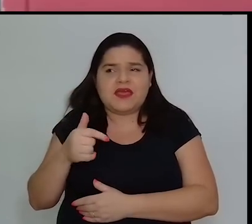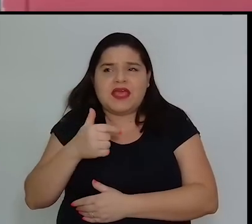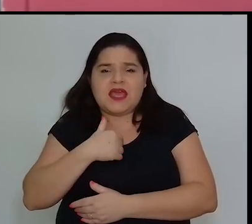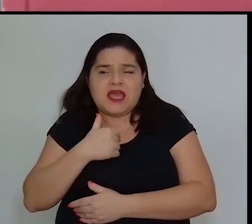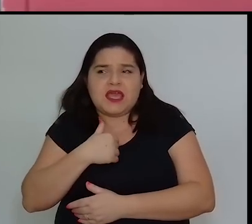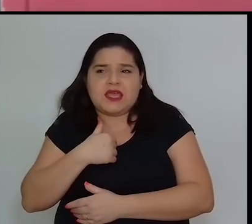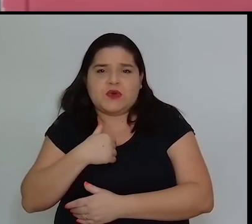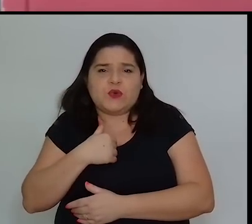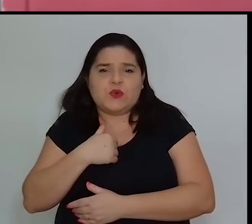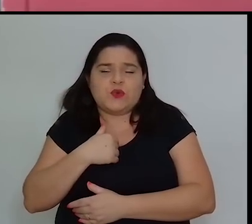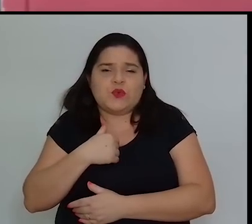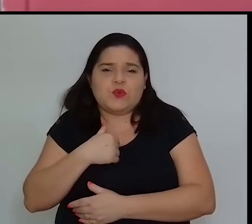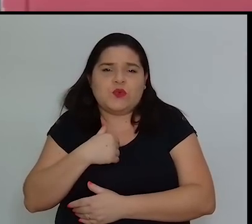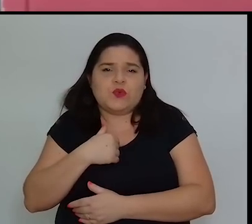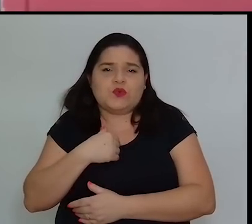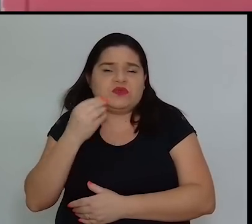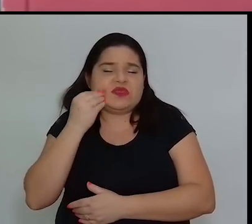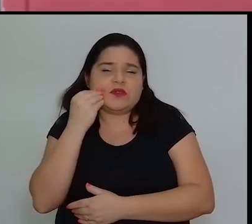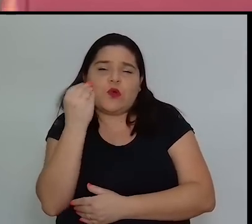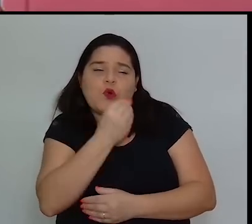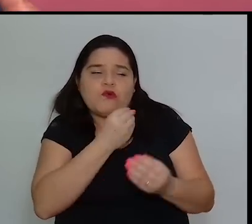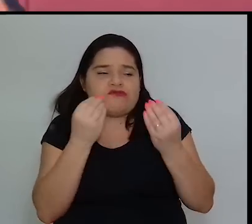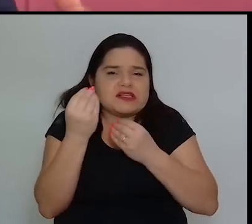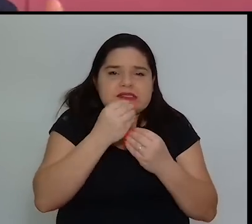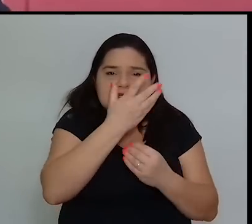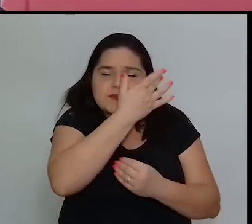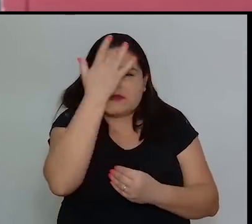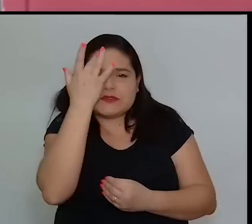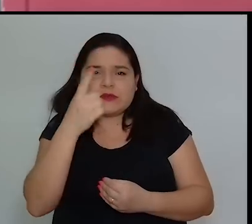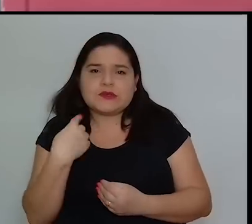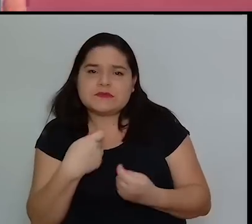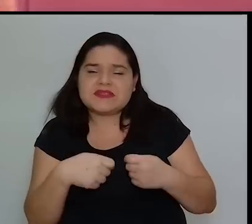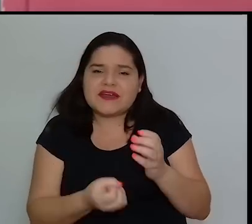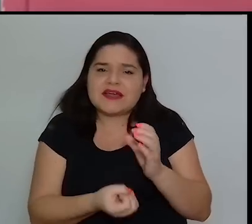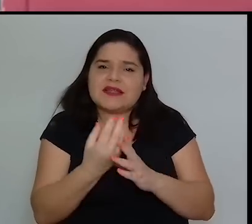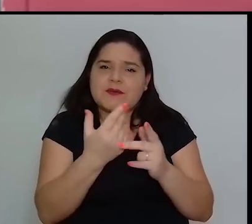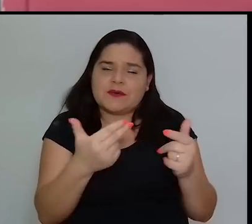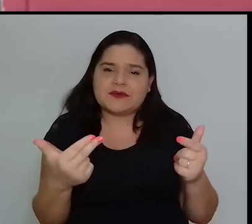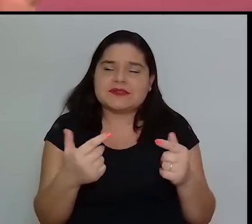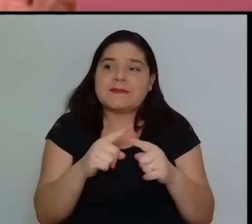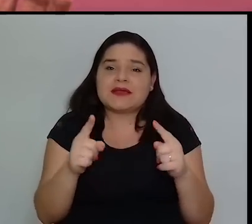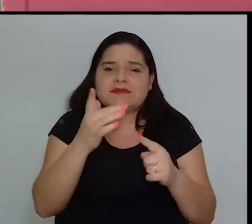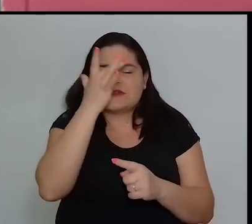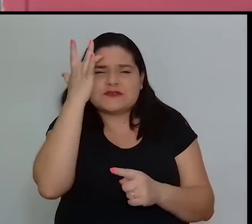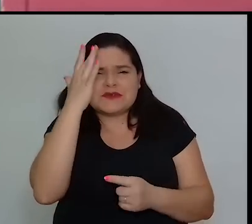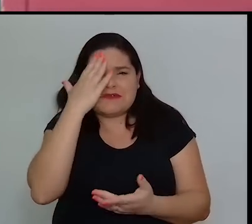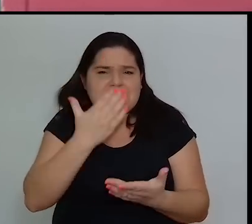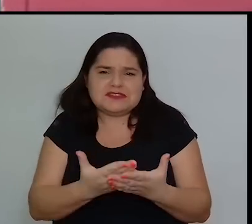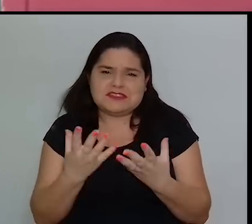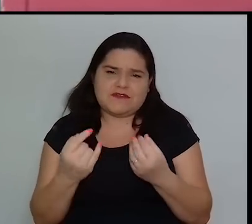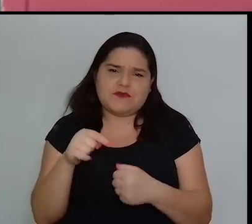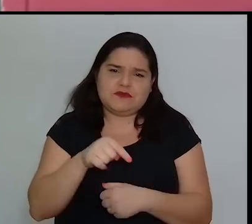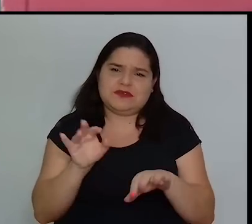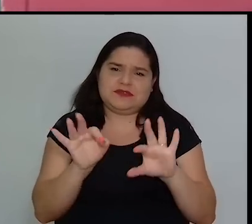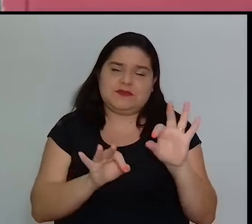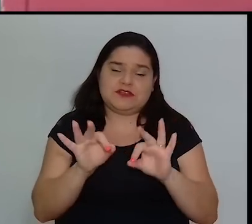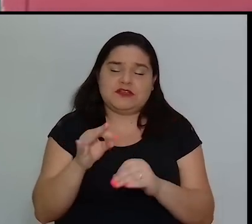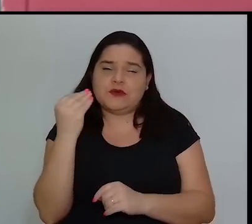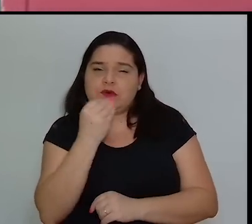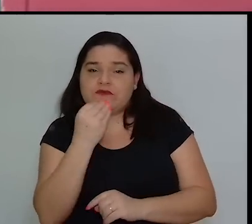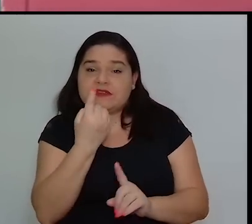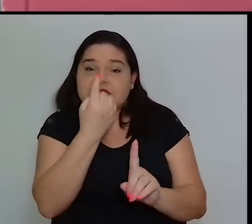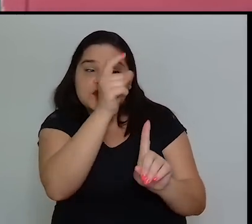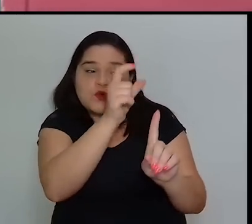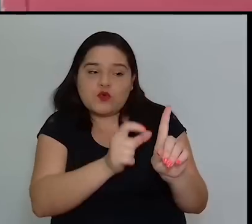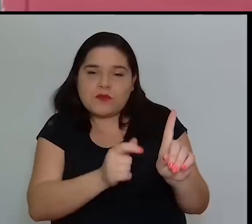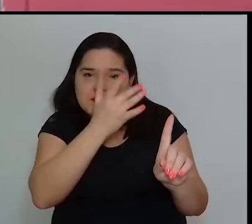eu é tentando convencer algumas pessoas que a gente tinha que fazer alguma coisa etc mas precisa não precisava muito nem acreditava também eu convenci uma única pessoa